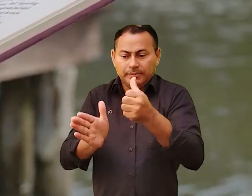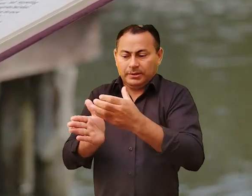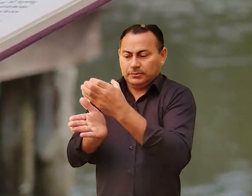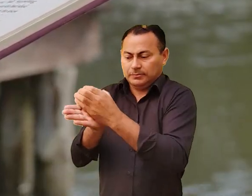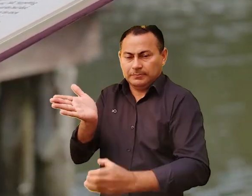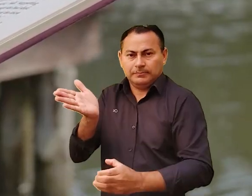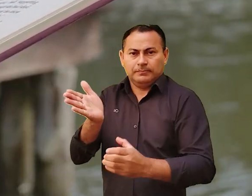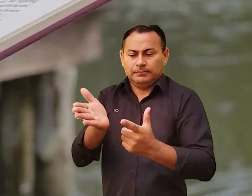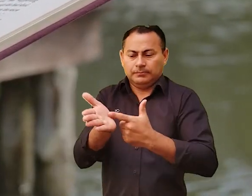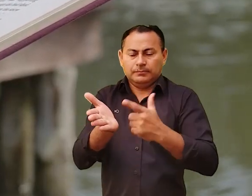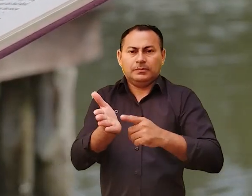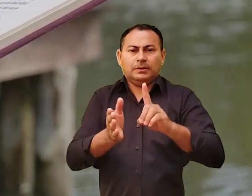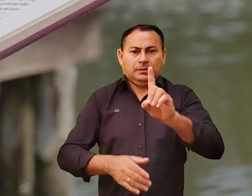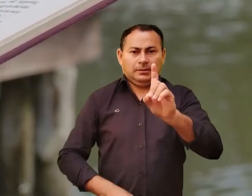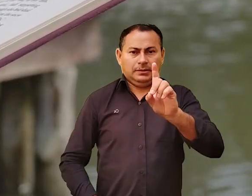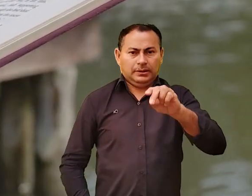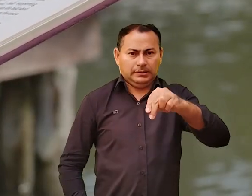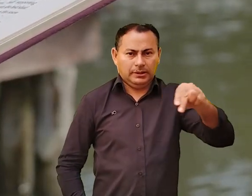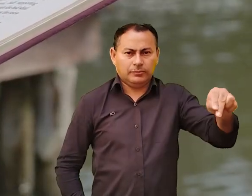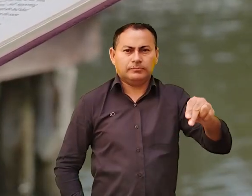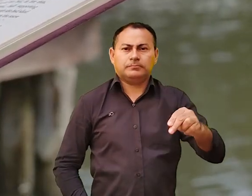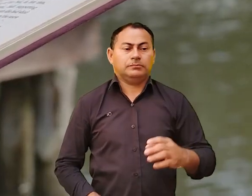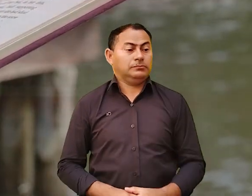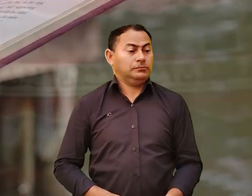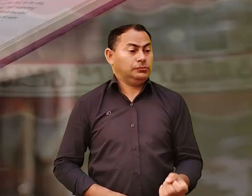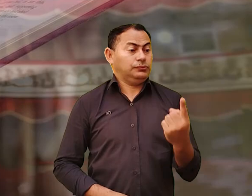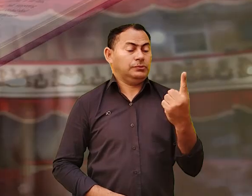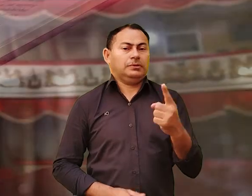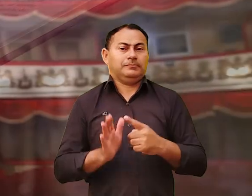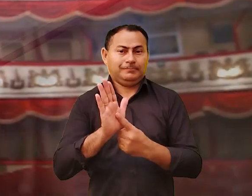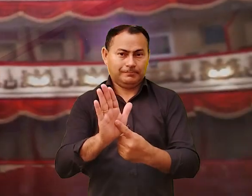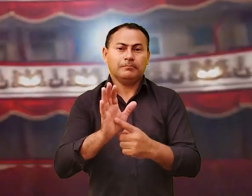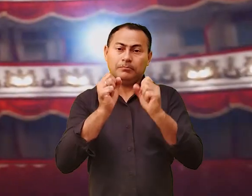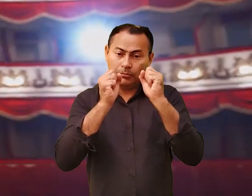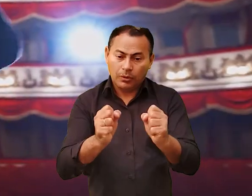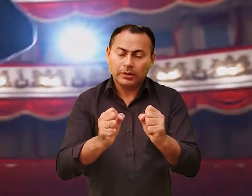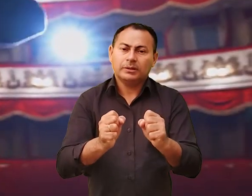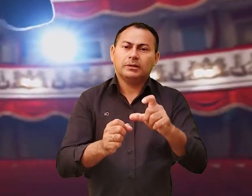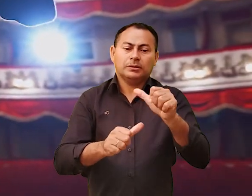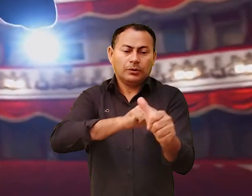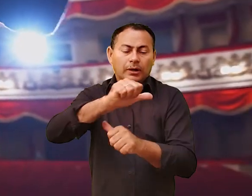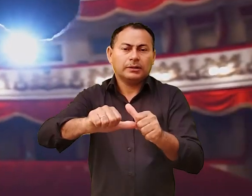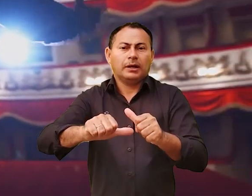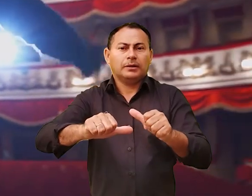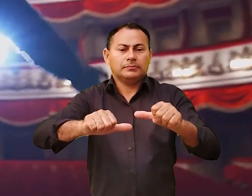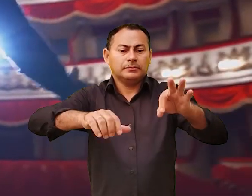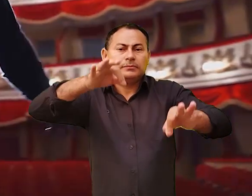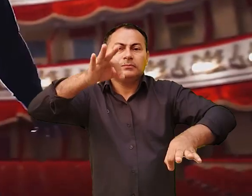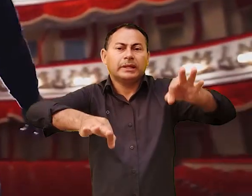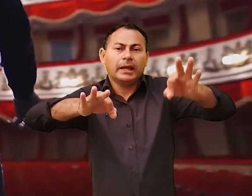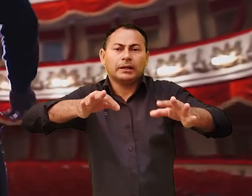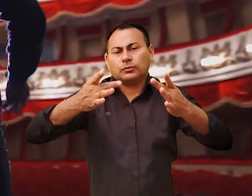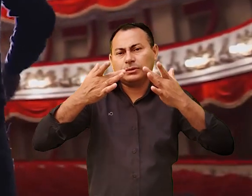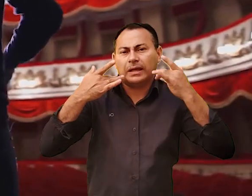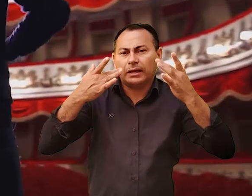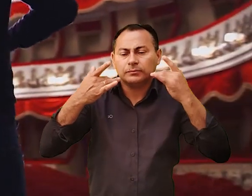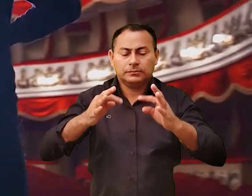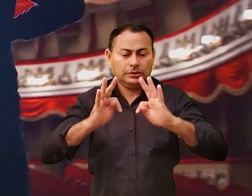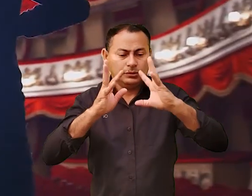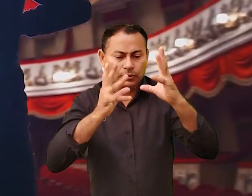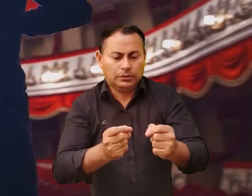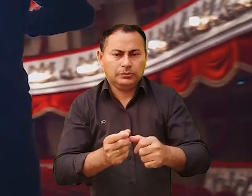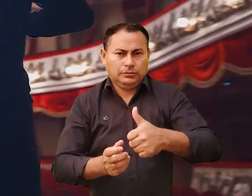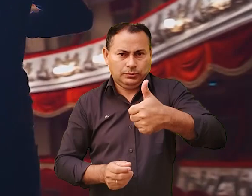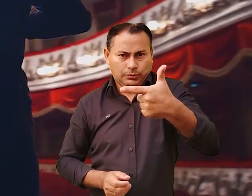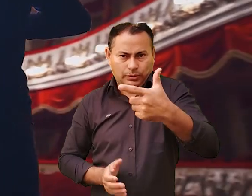primeiros capítulos do livro de Daniel é muito dramática e poderia muito bem virar uma peça de teatro. Todos